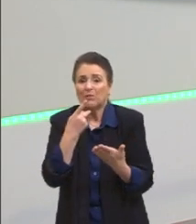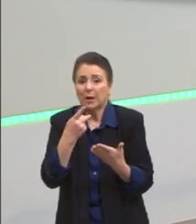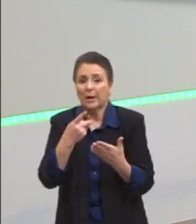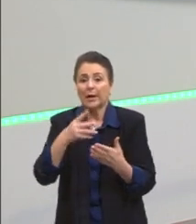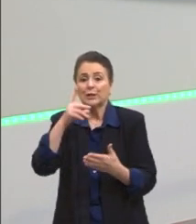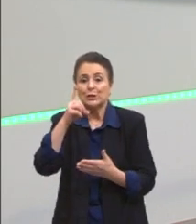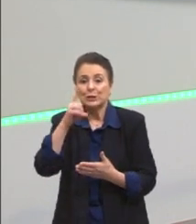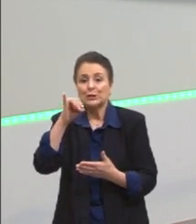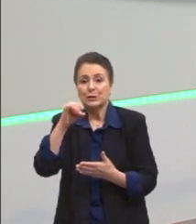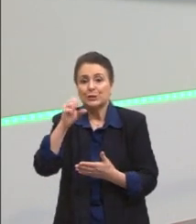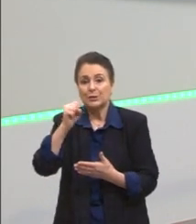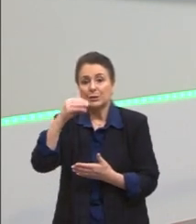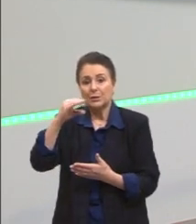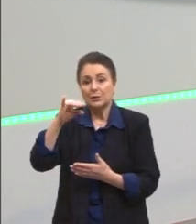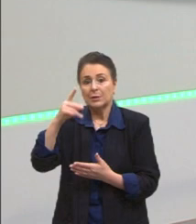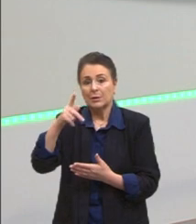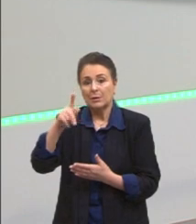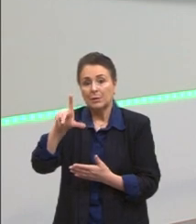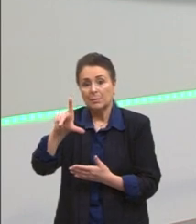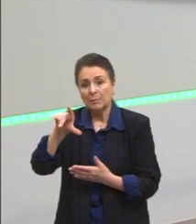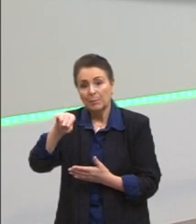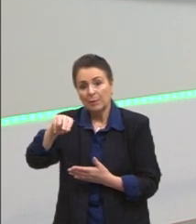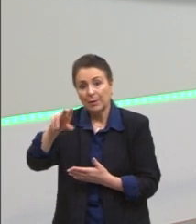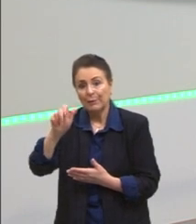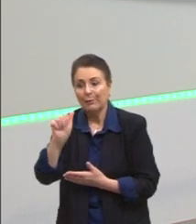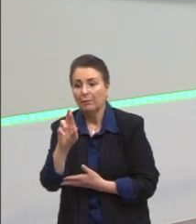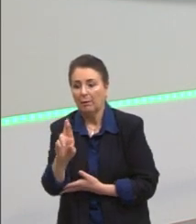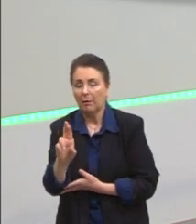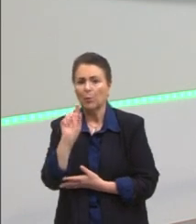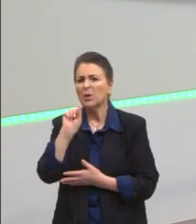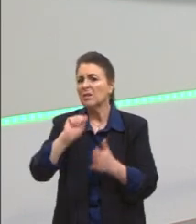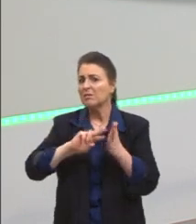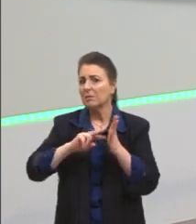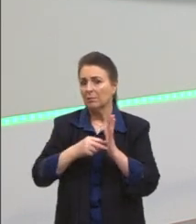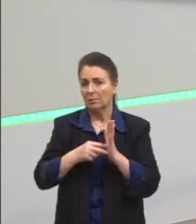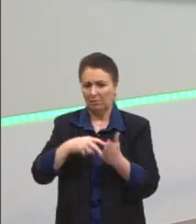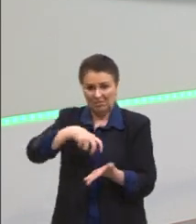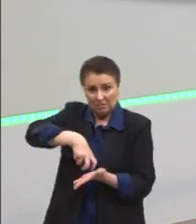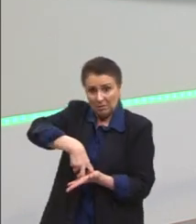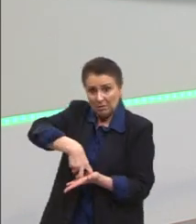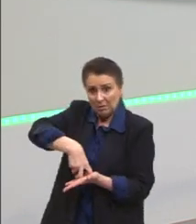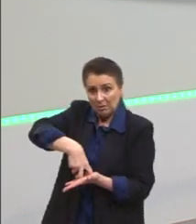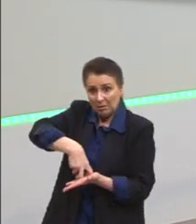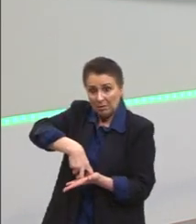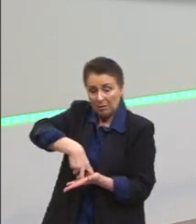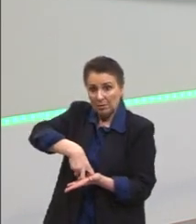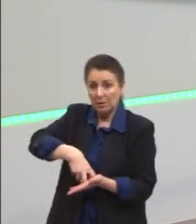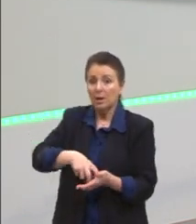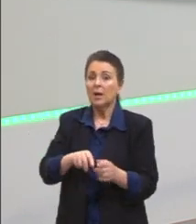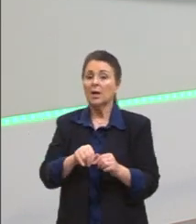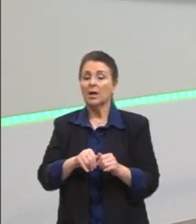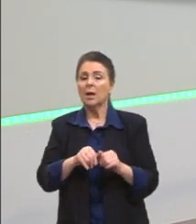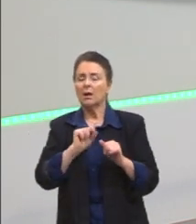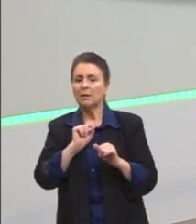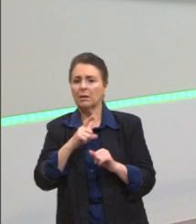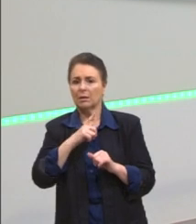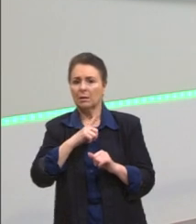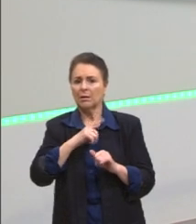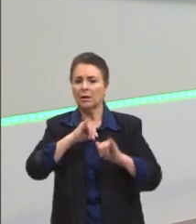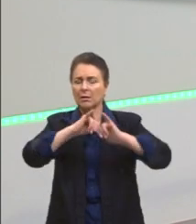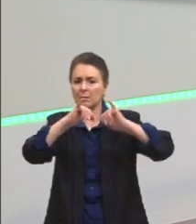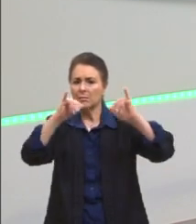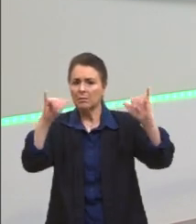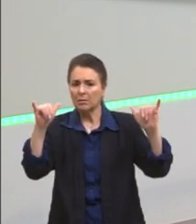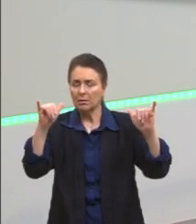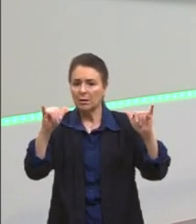é que passa essa impressão daquela é uma punição mas eu seguido falo isso a respeito da disciplina